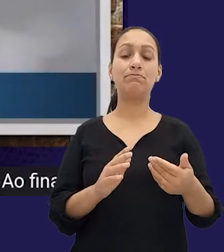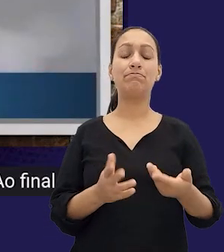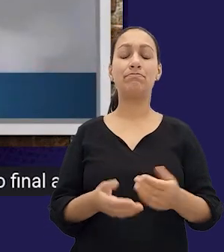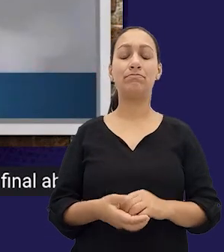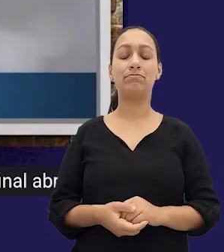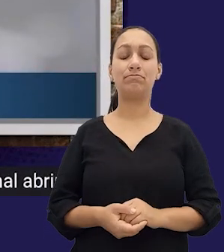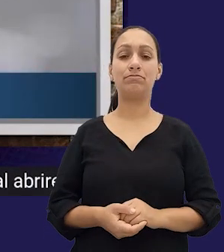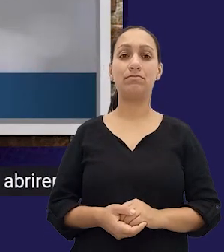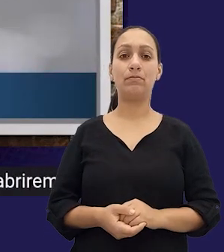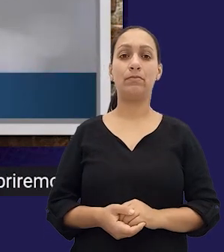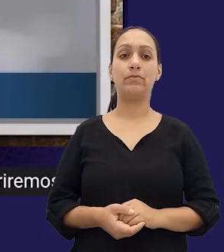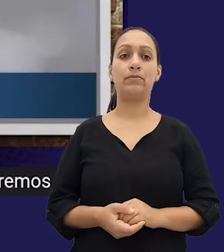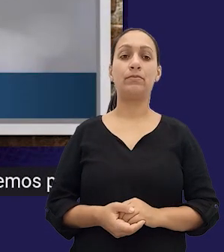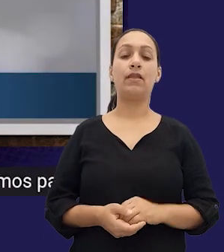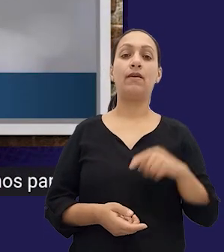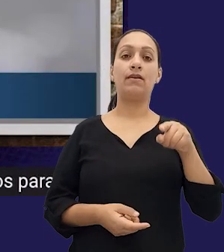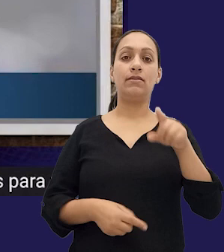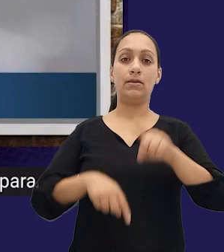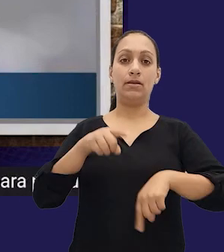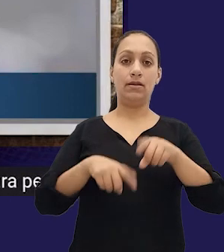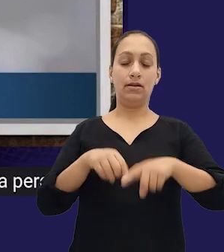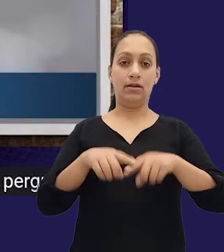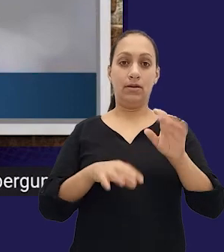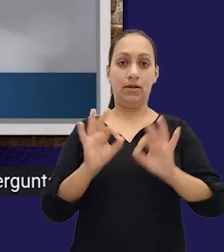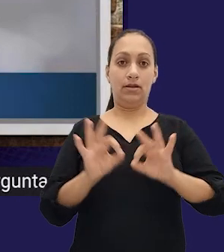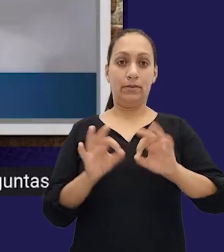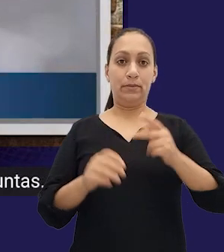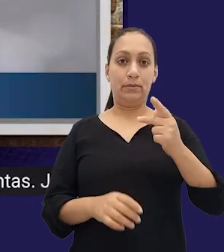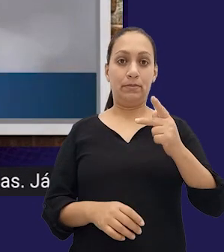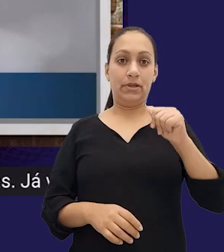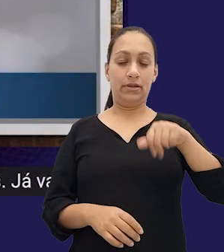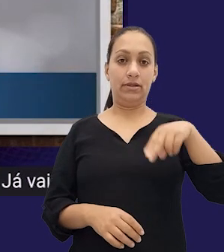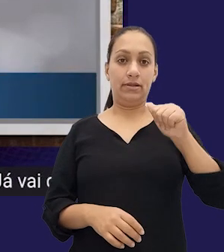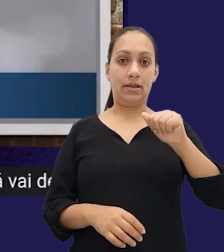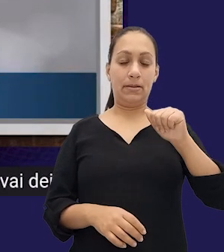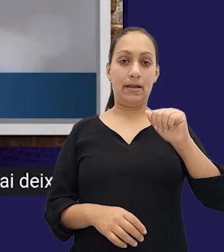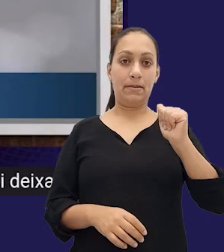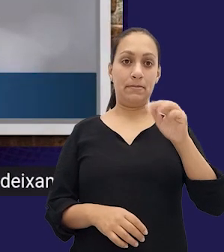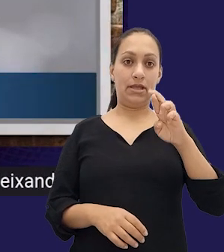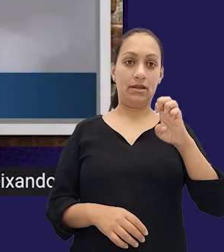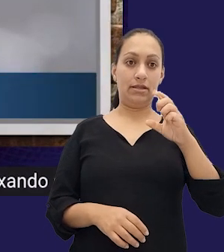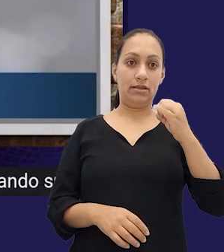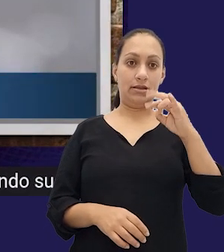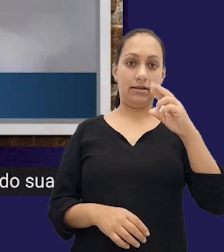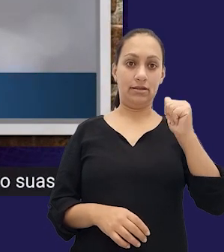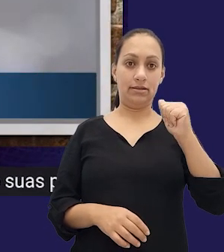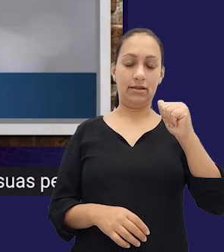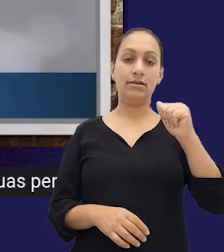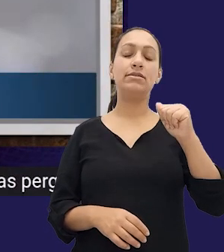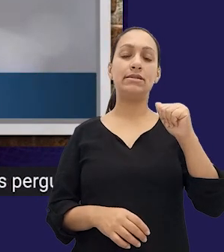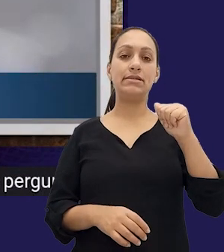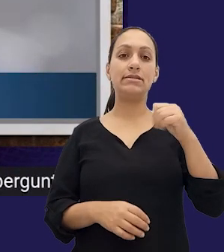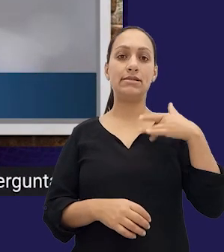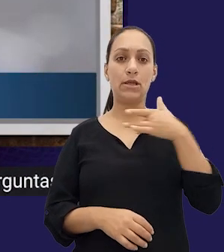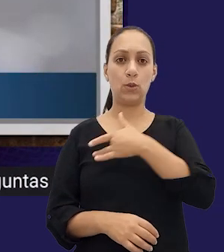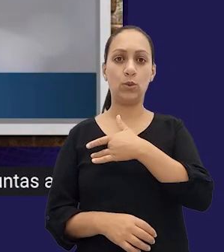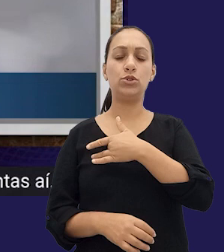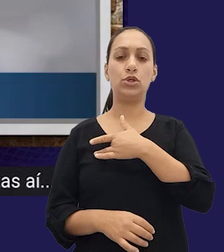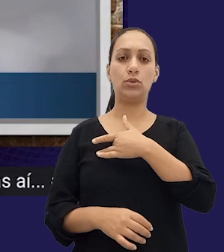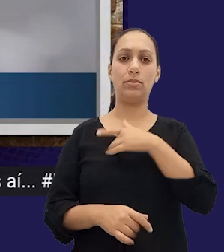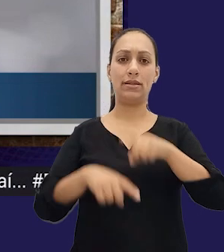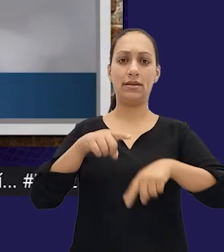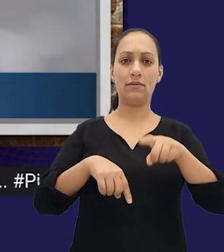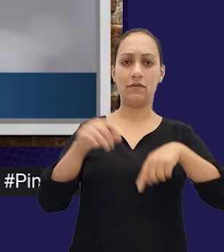Esse material aqui, gente, é da Organização Pan-Americana de Saúde, tá? É um trabalho, na verdade, um material de divulgação realmente com